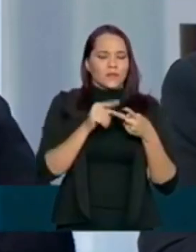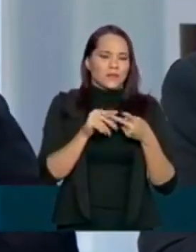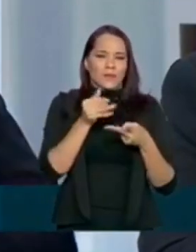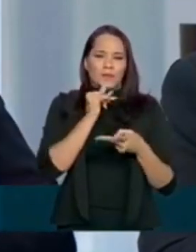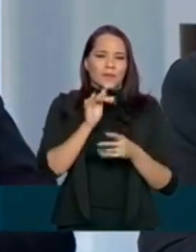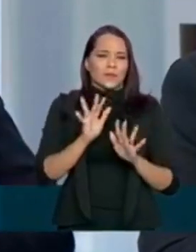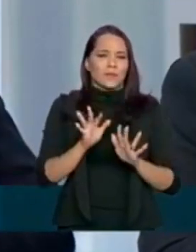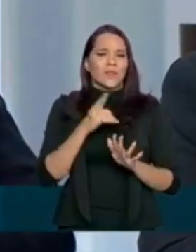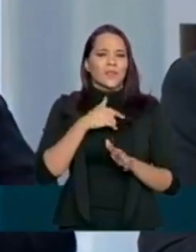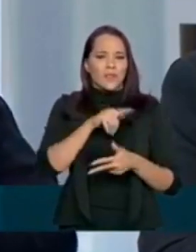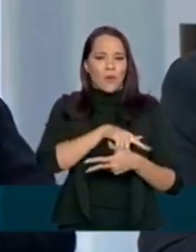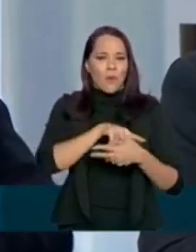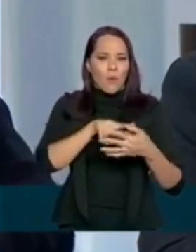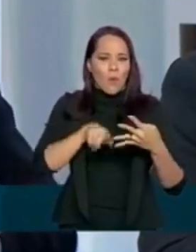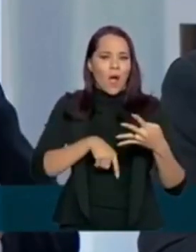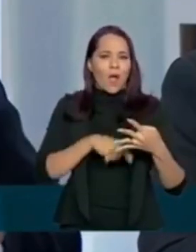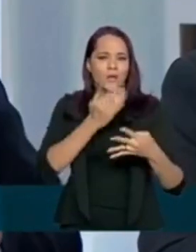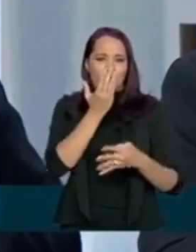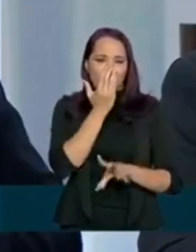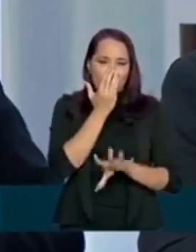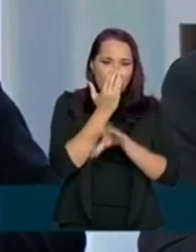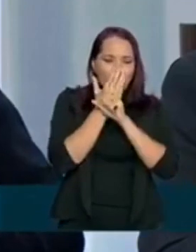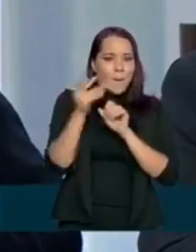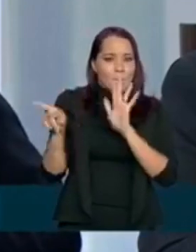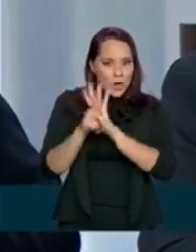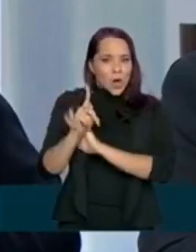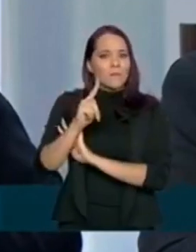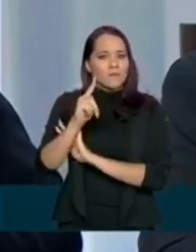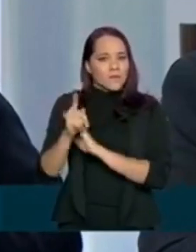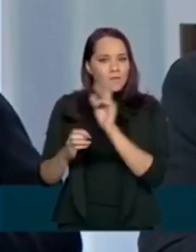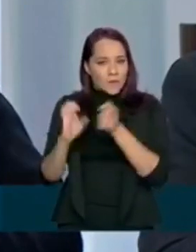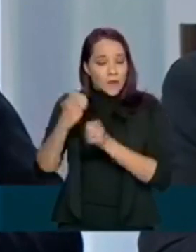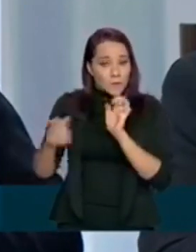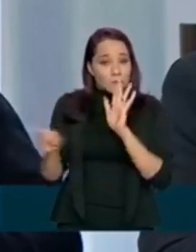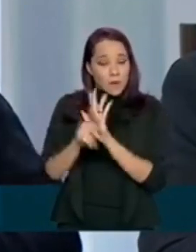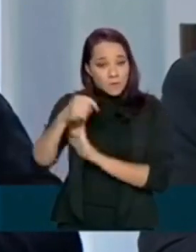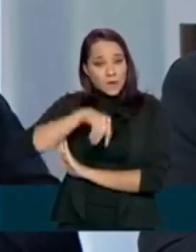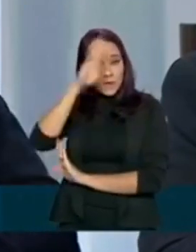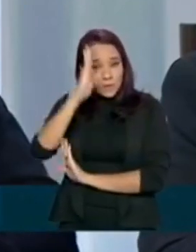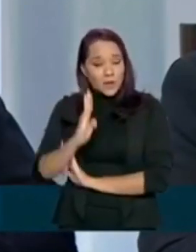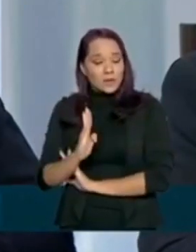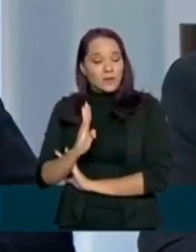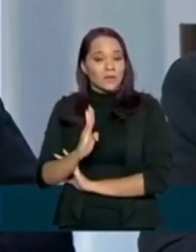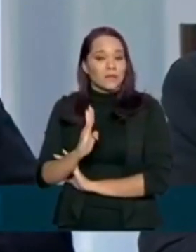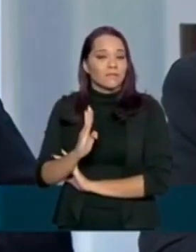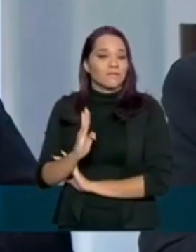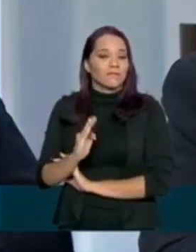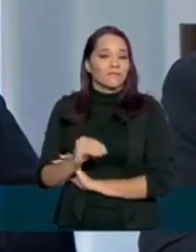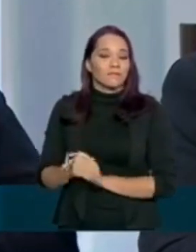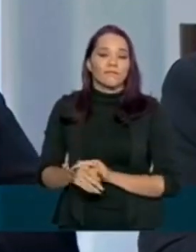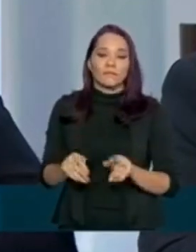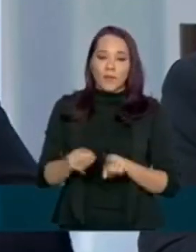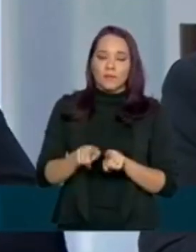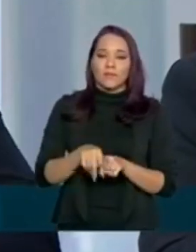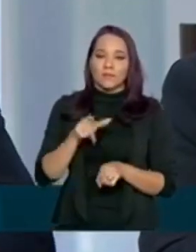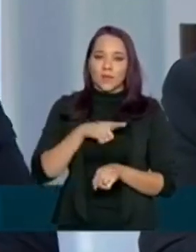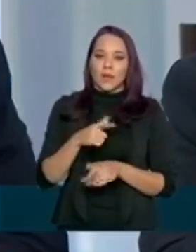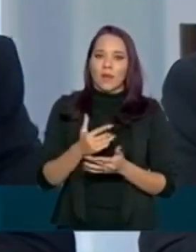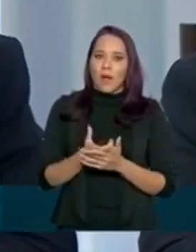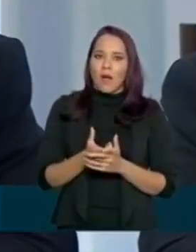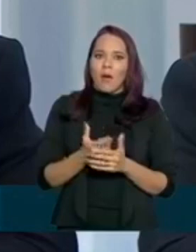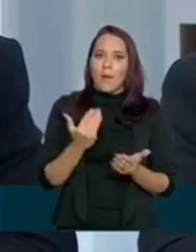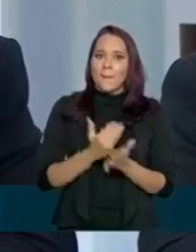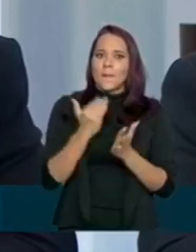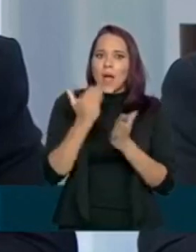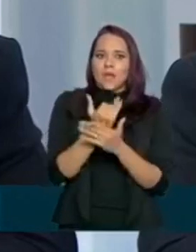hein por exemplo em um ter quatro ventiladores completamente nacionais né desenvolvimento de tecnologia nacional e assim por diante e além do aumento da